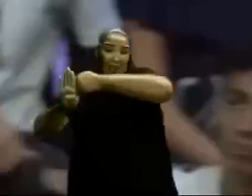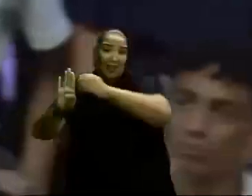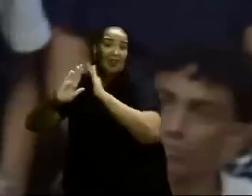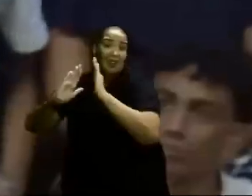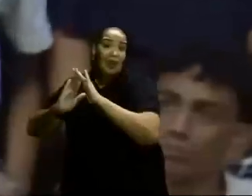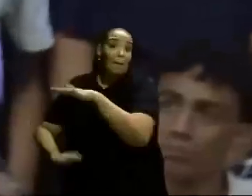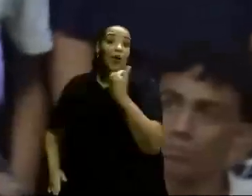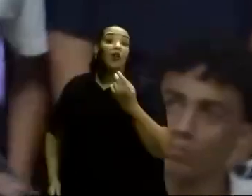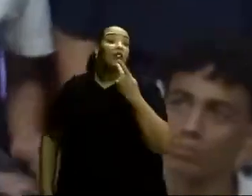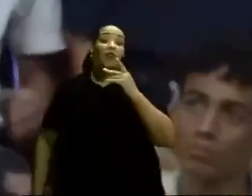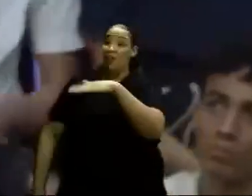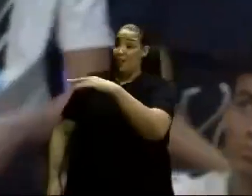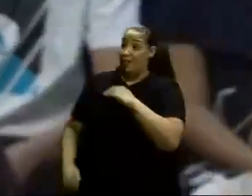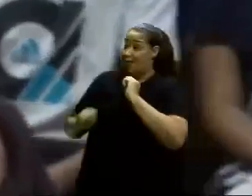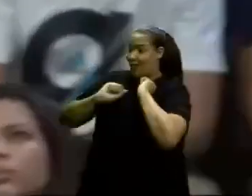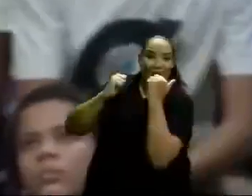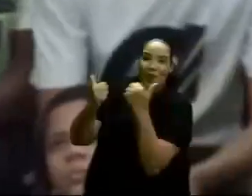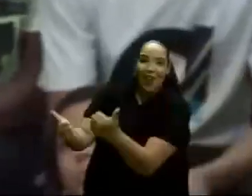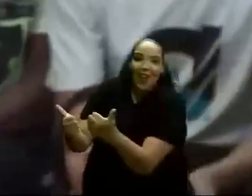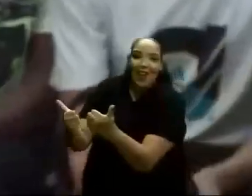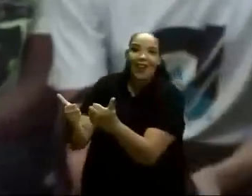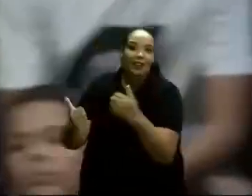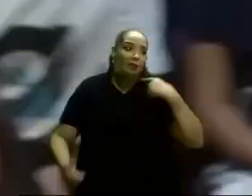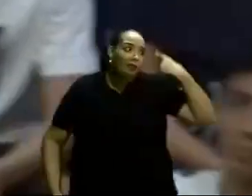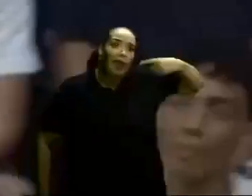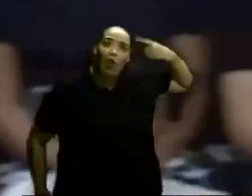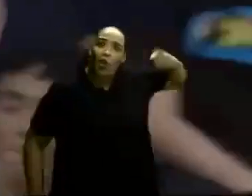Essa mulher fala para o marido que está tudo bem. Doida.